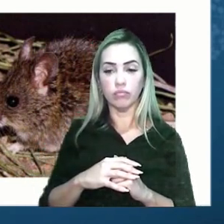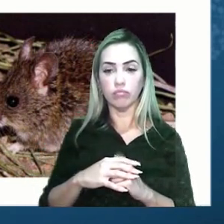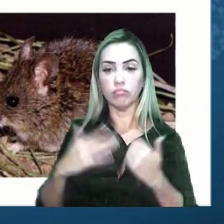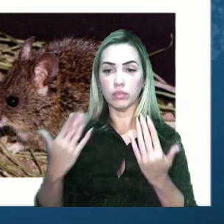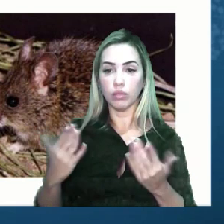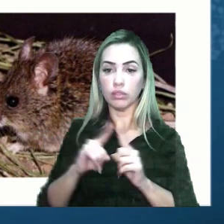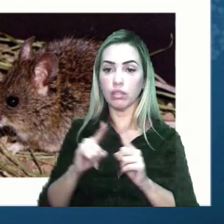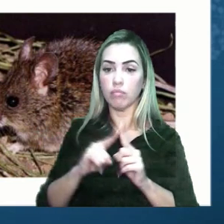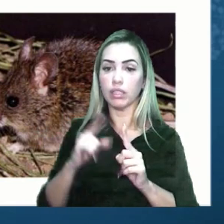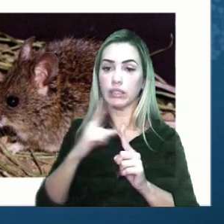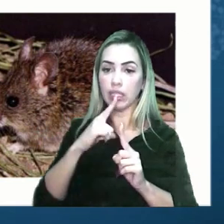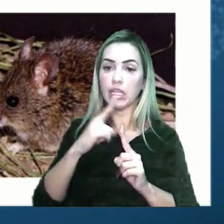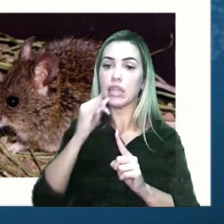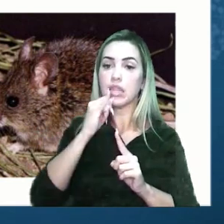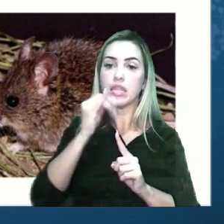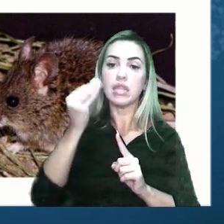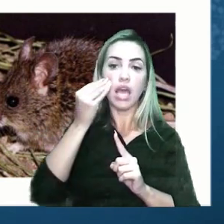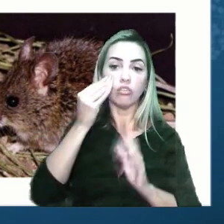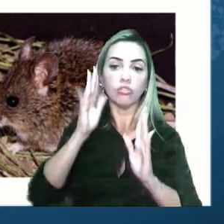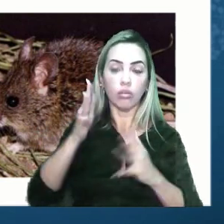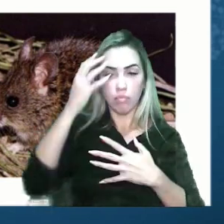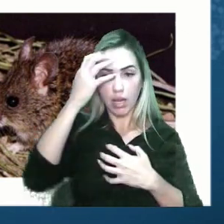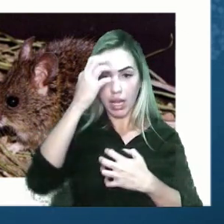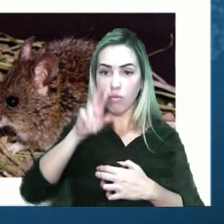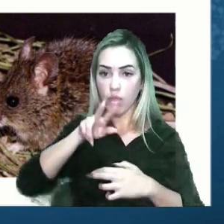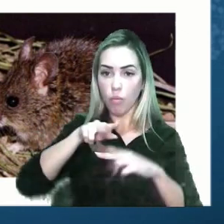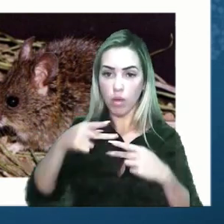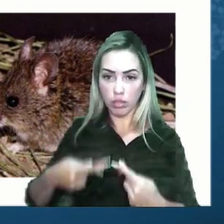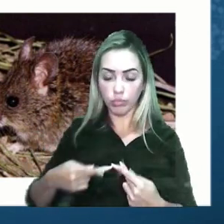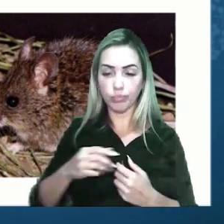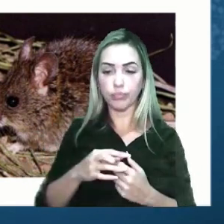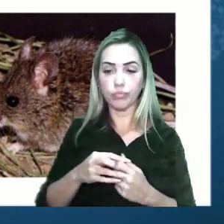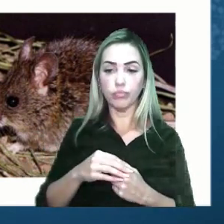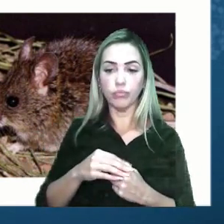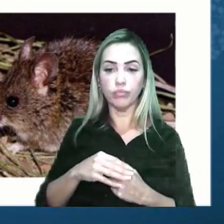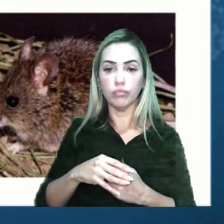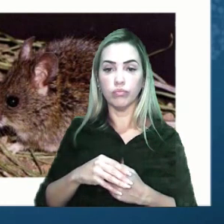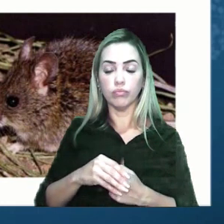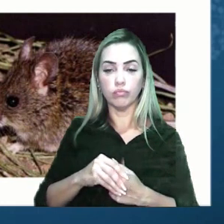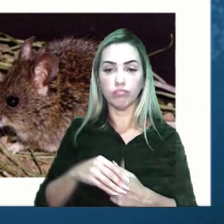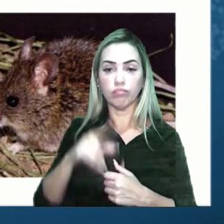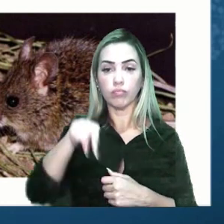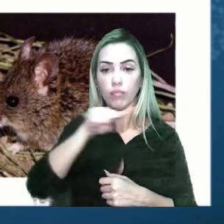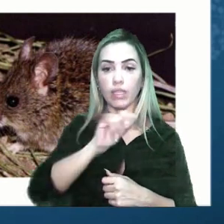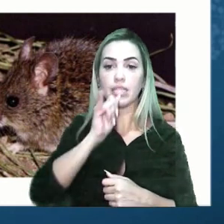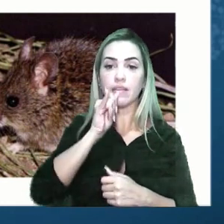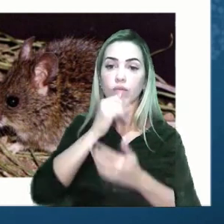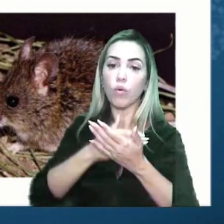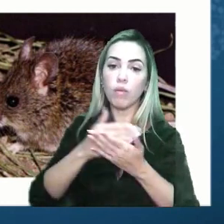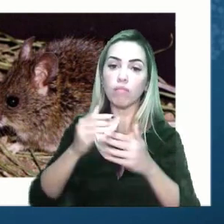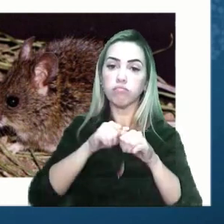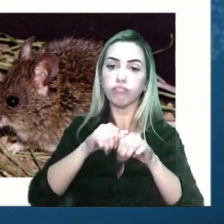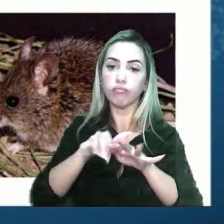também houve testes em primatas não humanos, e esses testes vão começar a ser feitos